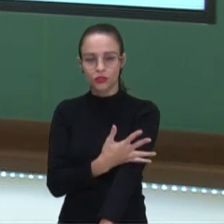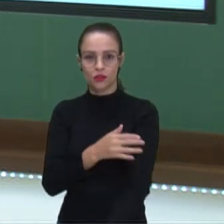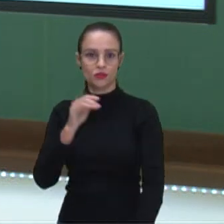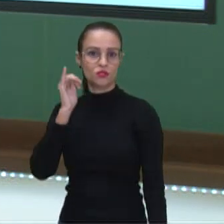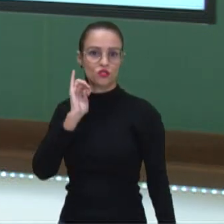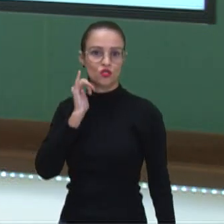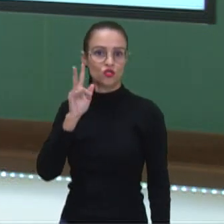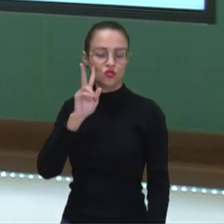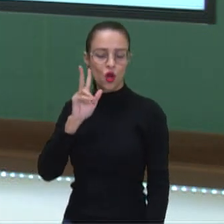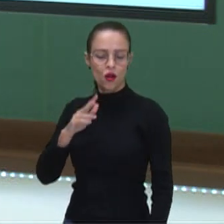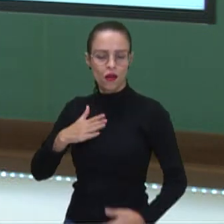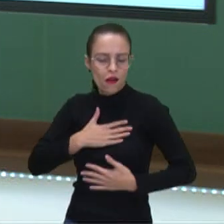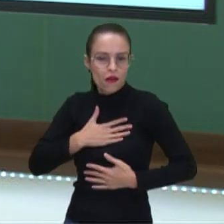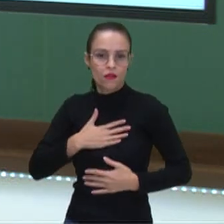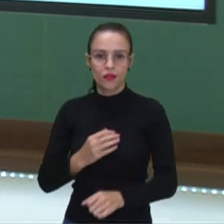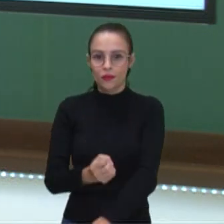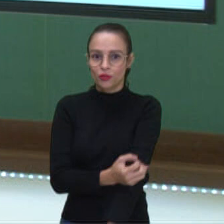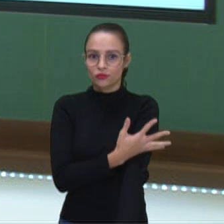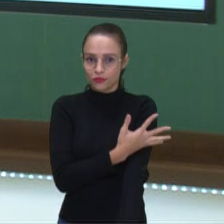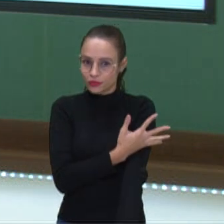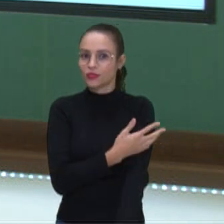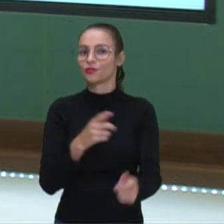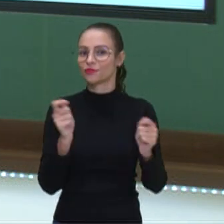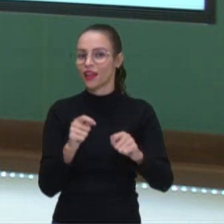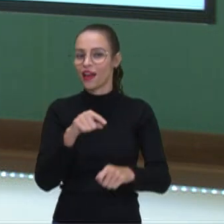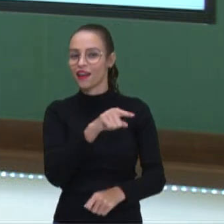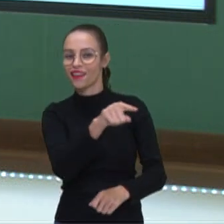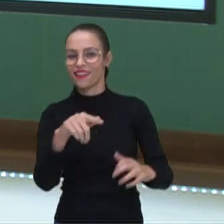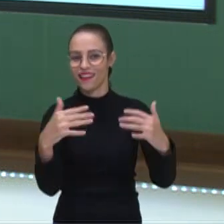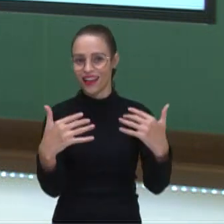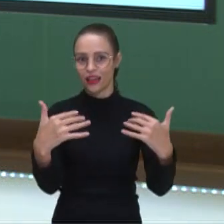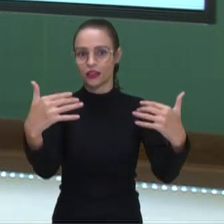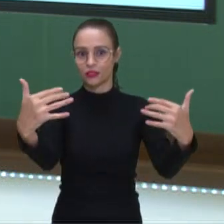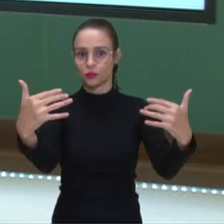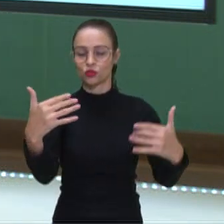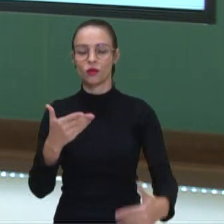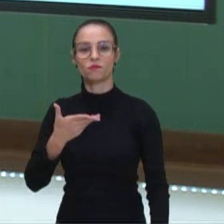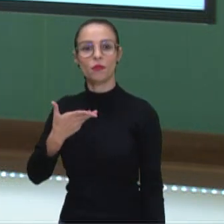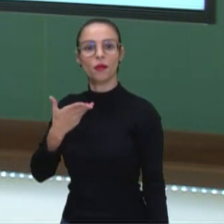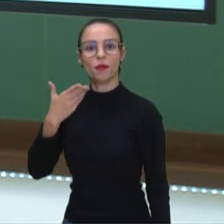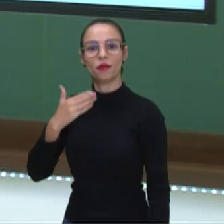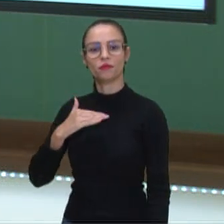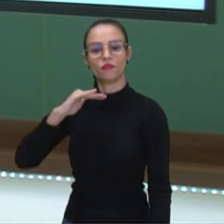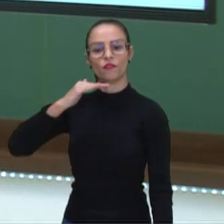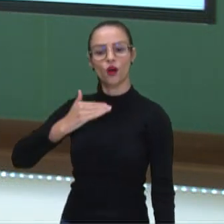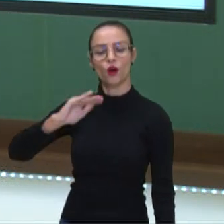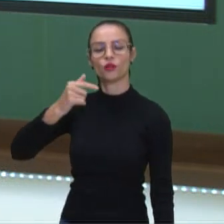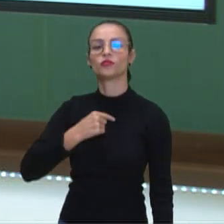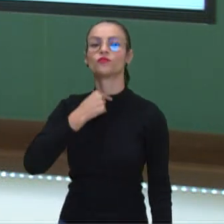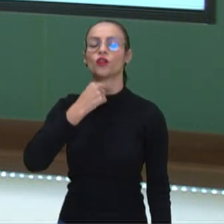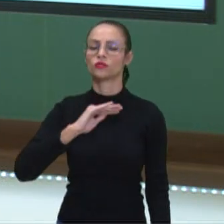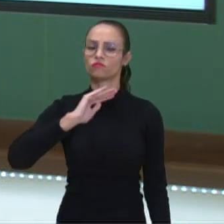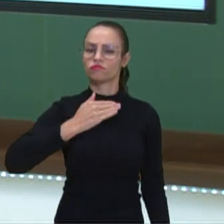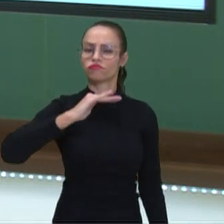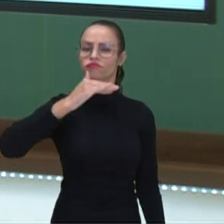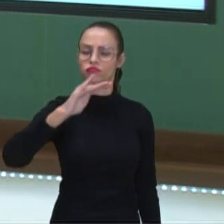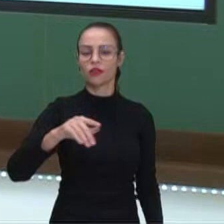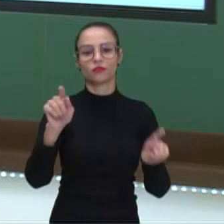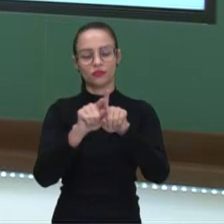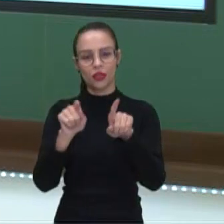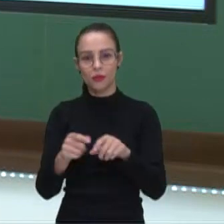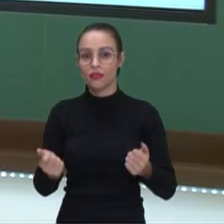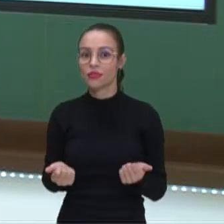ali com suspense, com uma emoção, a gente vai alterando a gradação da voz para também imprimir esse sentimento,